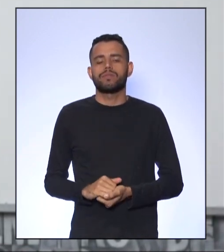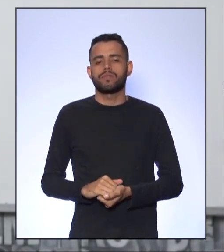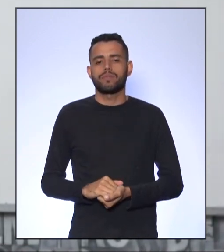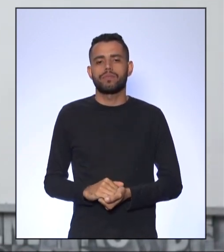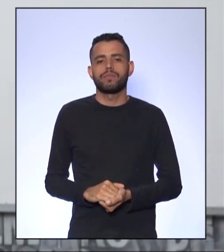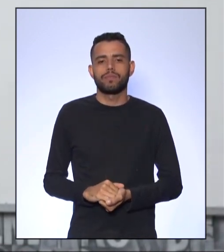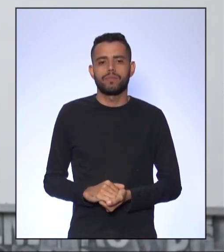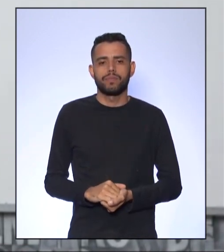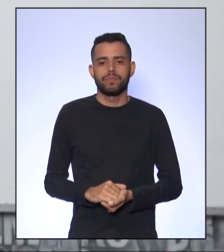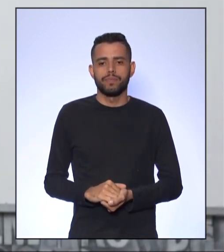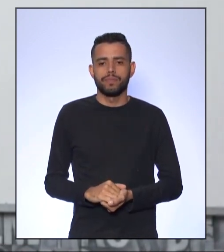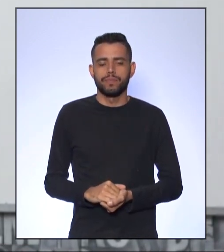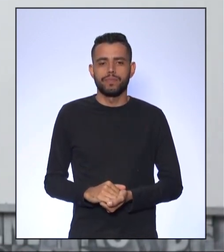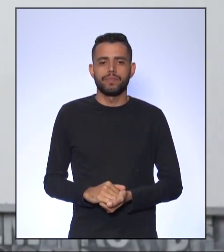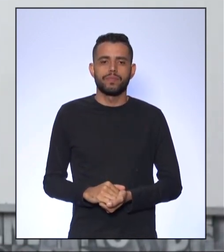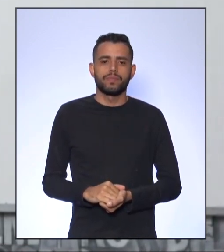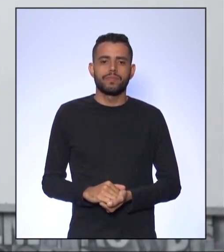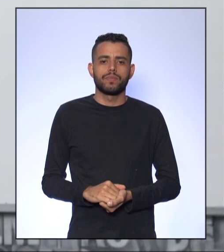ruptura